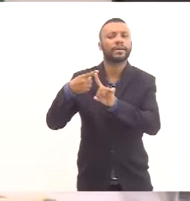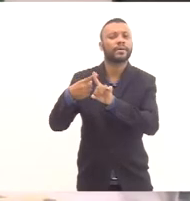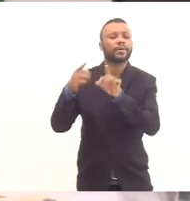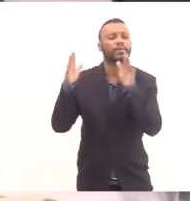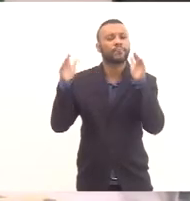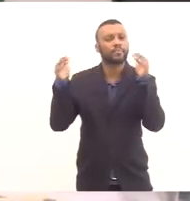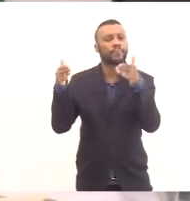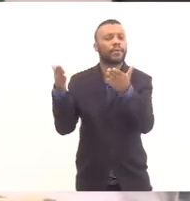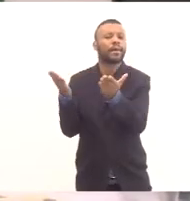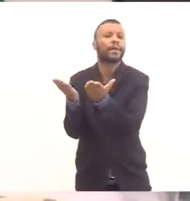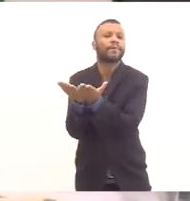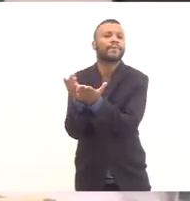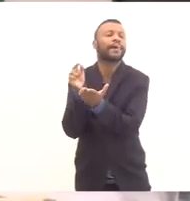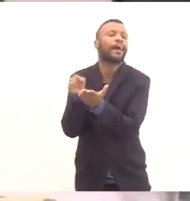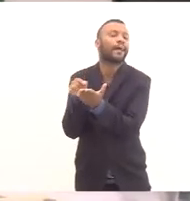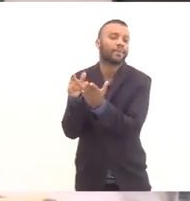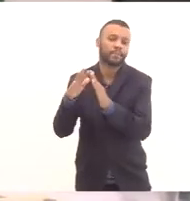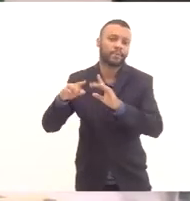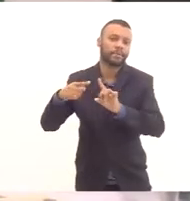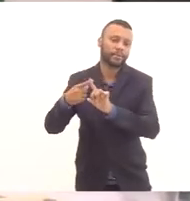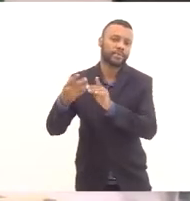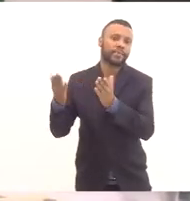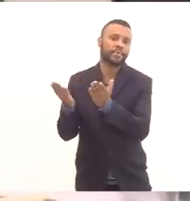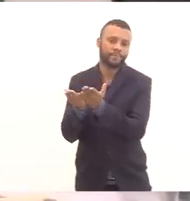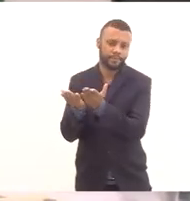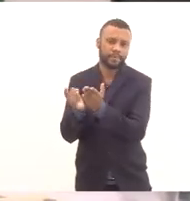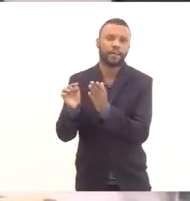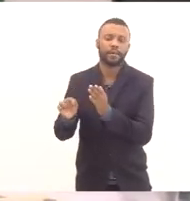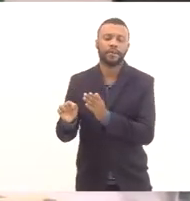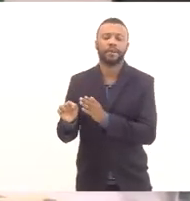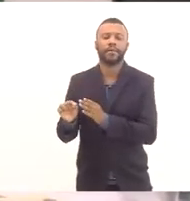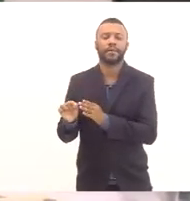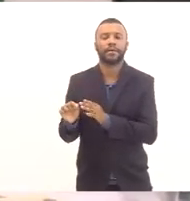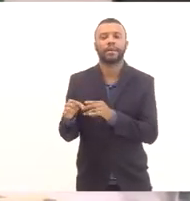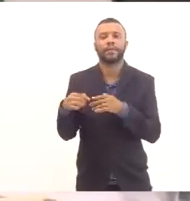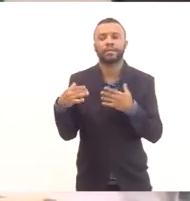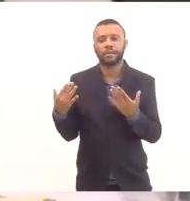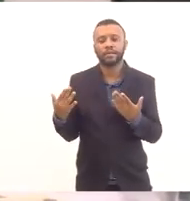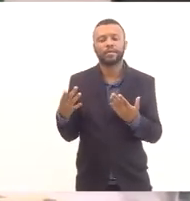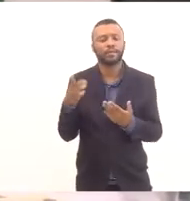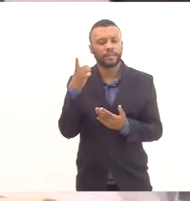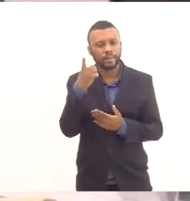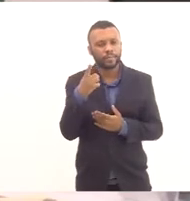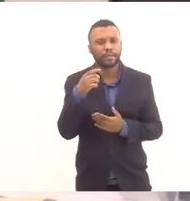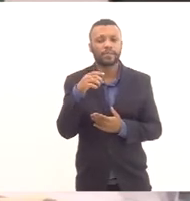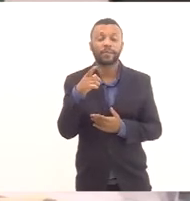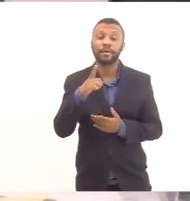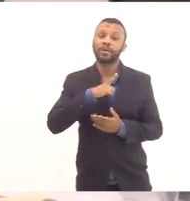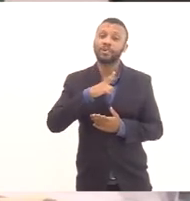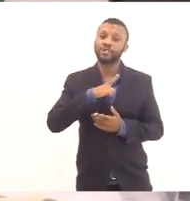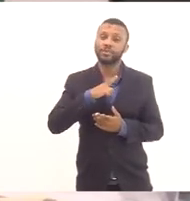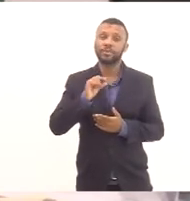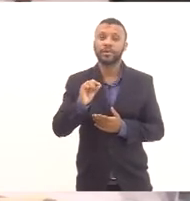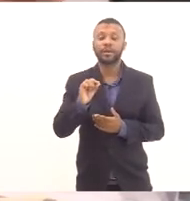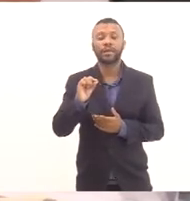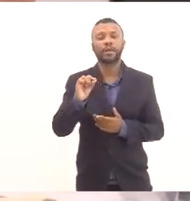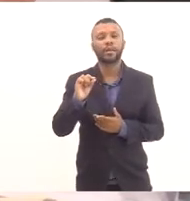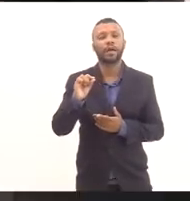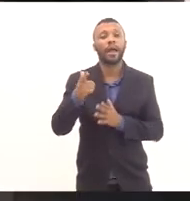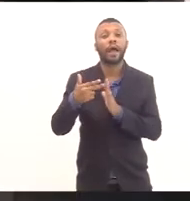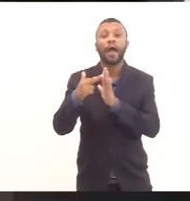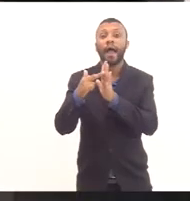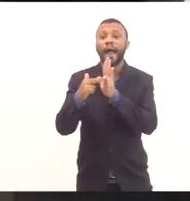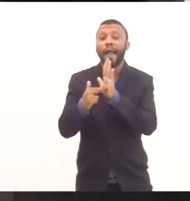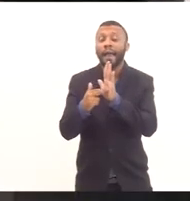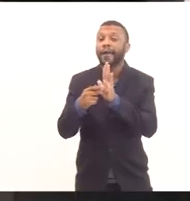determinada igreja evangélica e que Deputado Marcus Vinicius havia condições